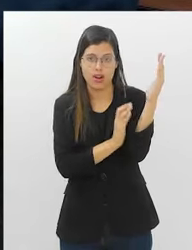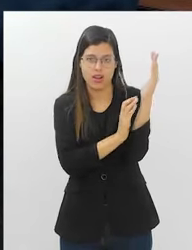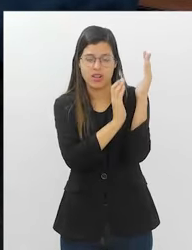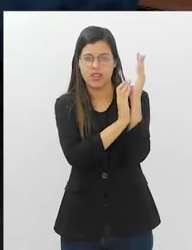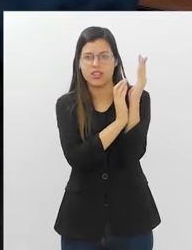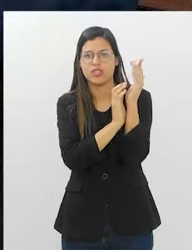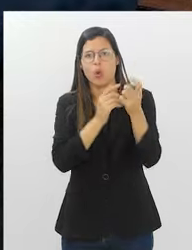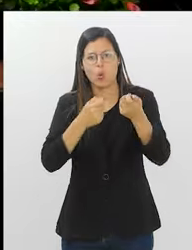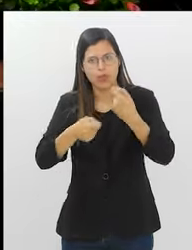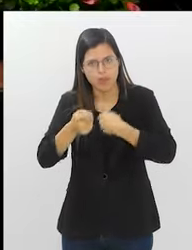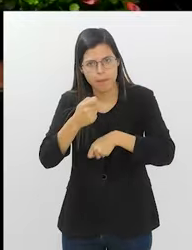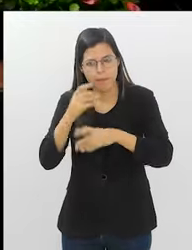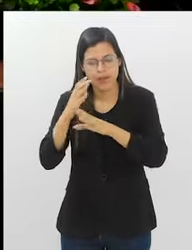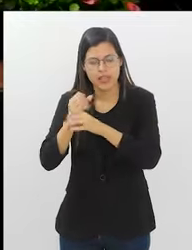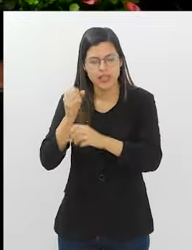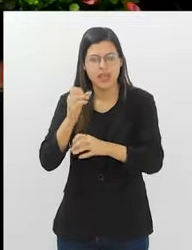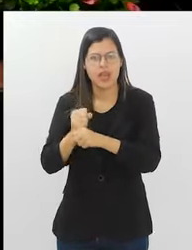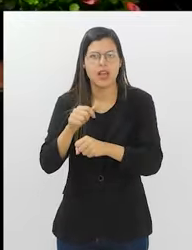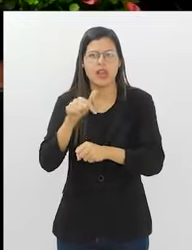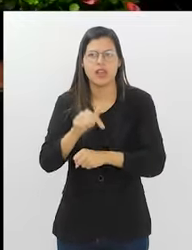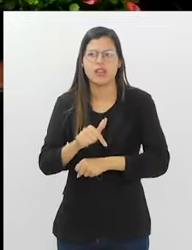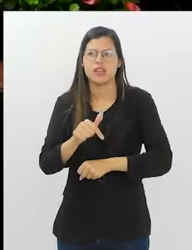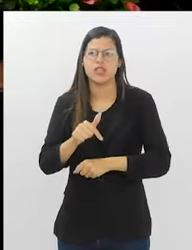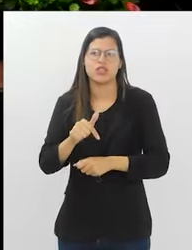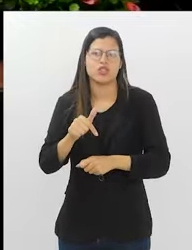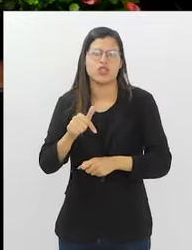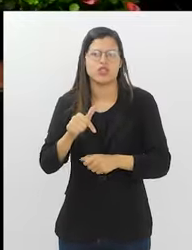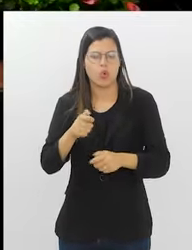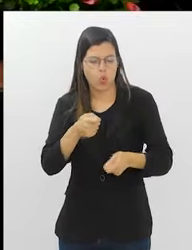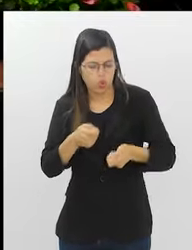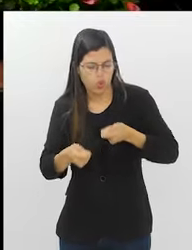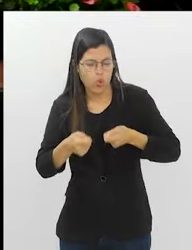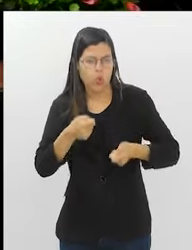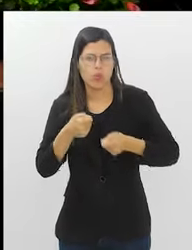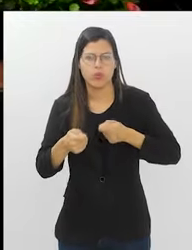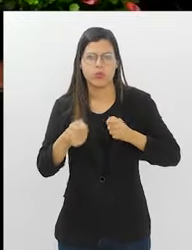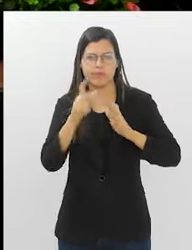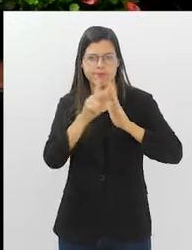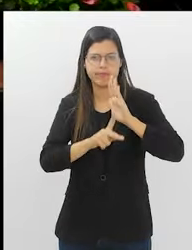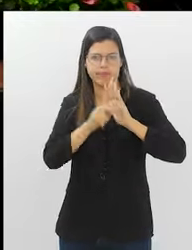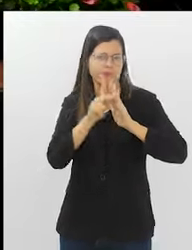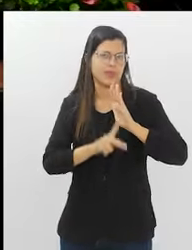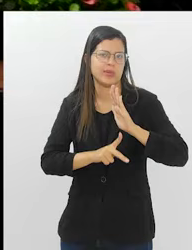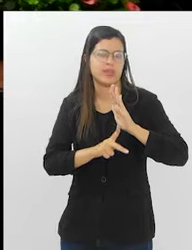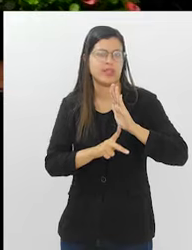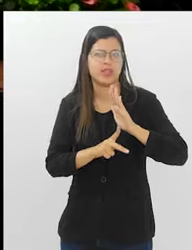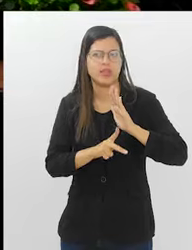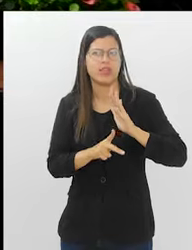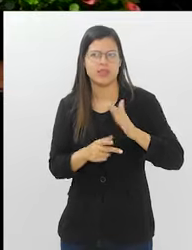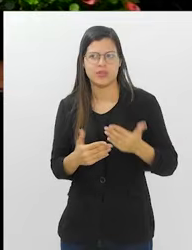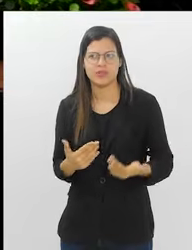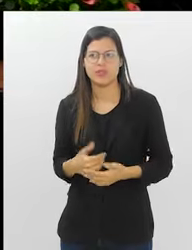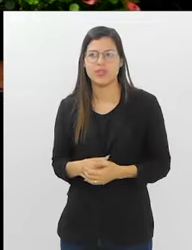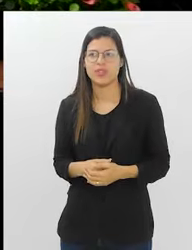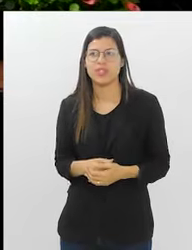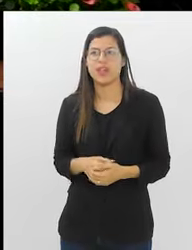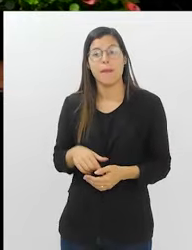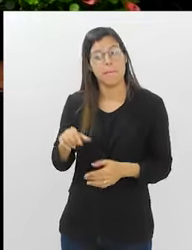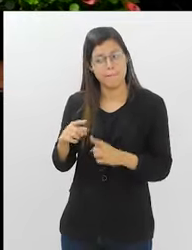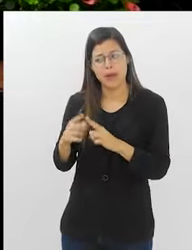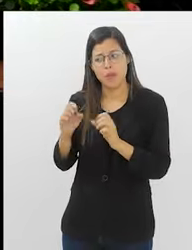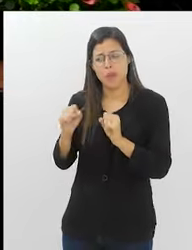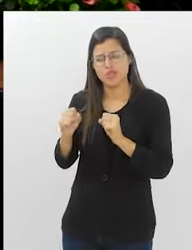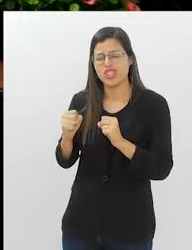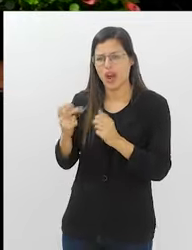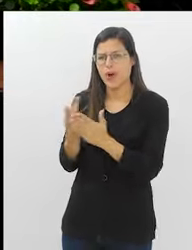trabalhei mais com contabilidade, com controle, com controladoria, projetos. Então, eu fiquei mais na retaguarda. Eu vou te dizer seria